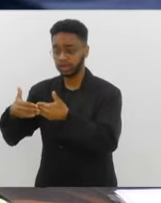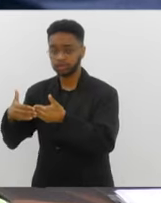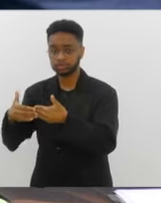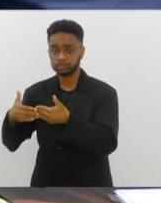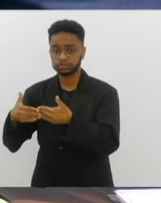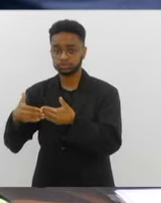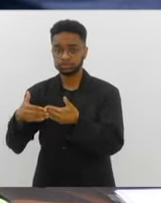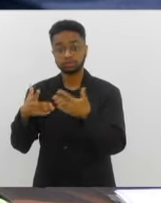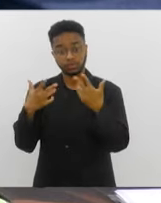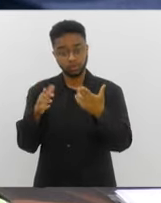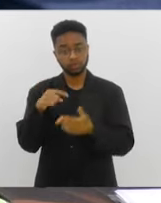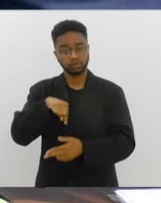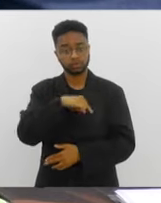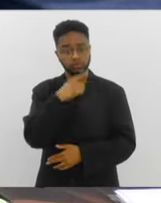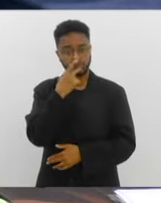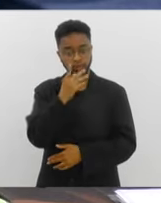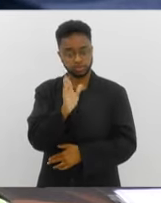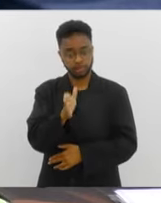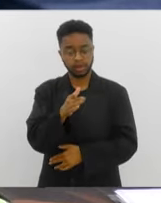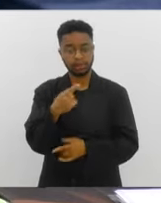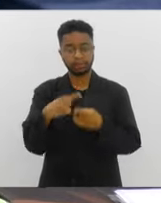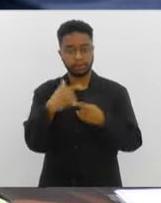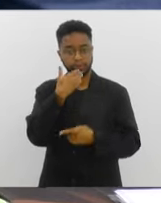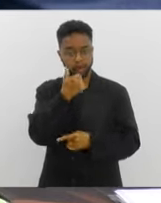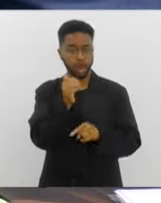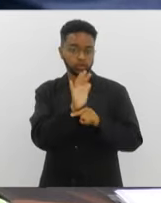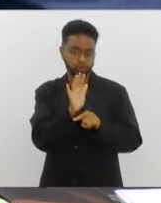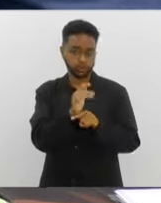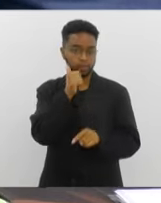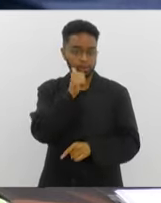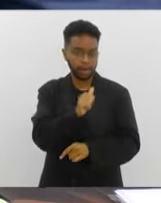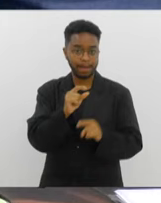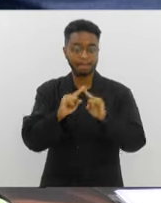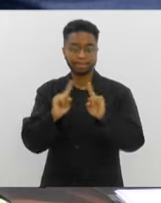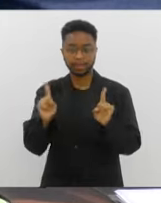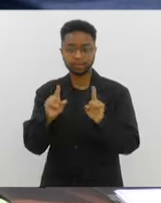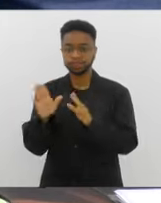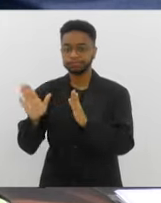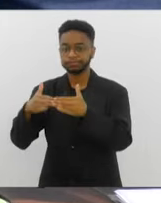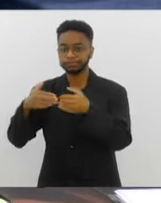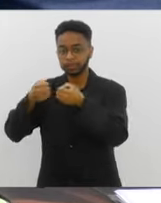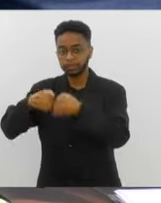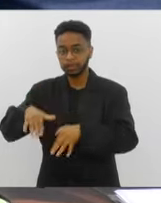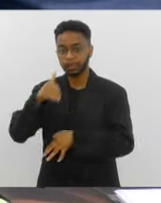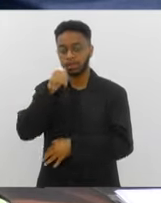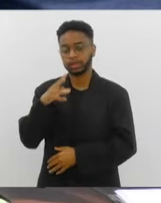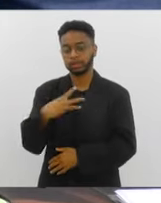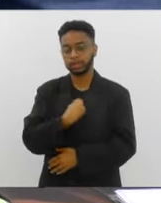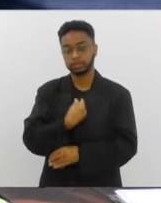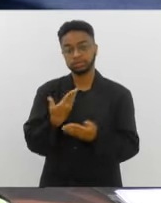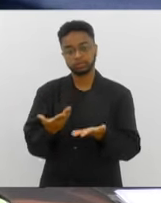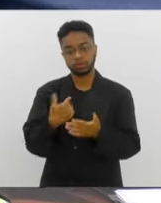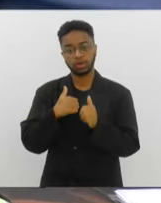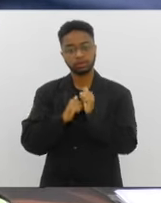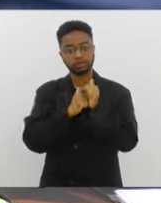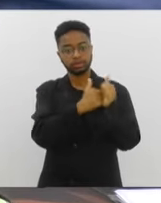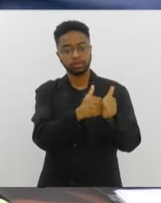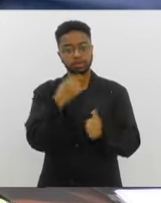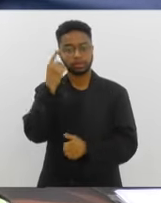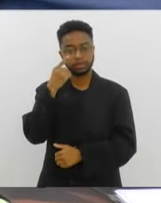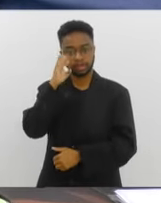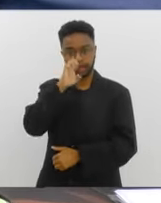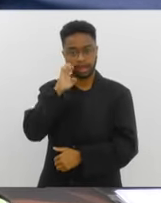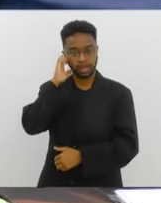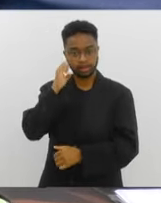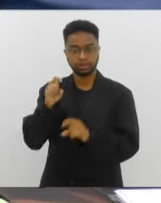foi o que foi levantado aqui. Melhora o lado das mulheres e fecha a porta para as trans. Então, eu vou acompanhar a deputada Élica